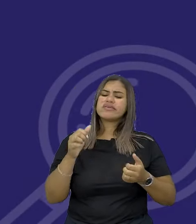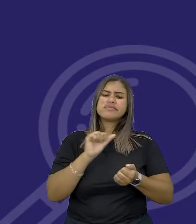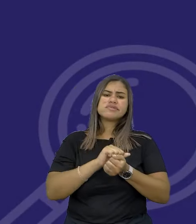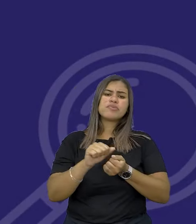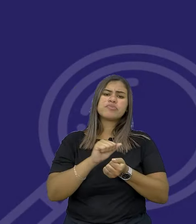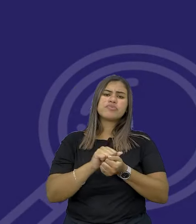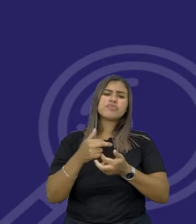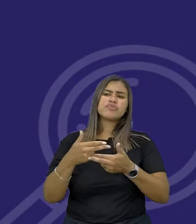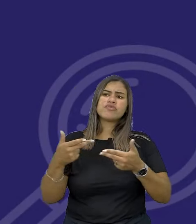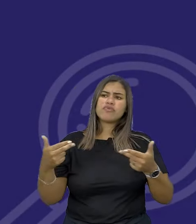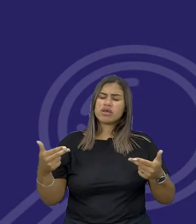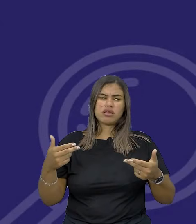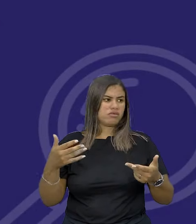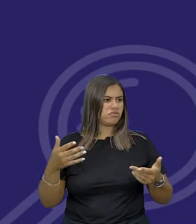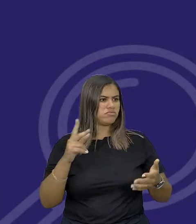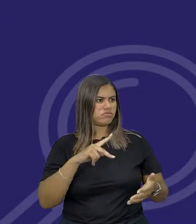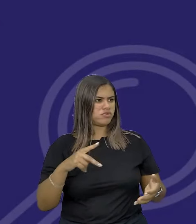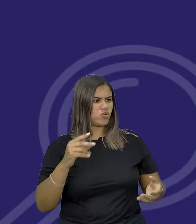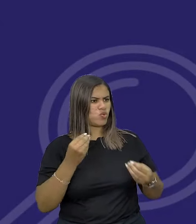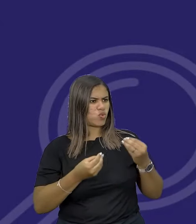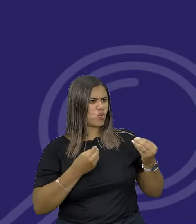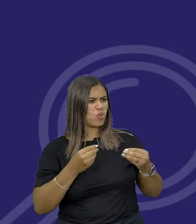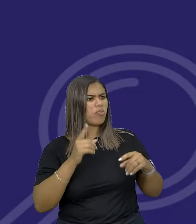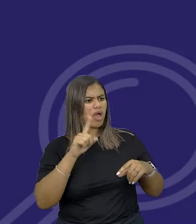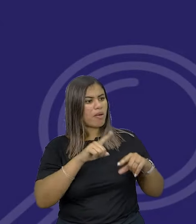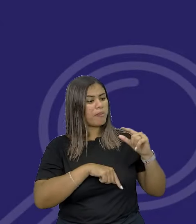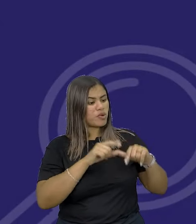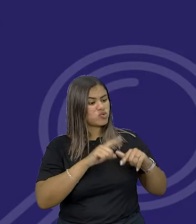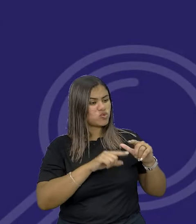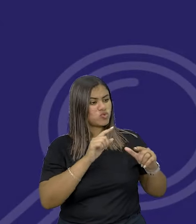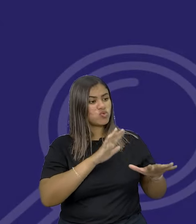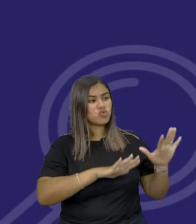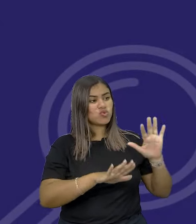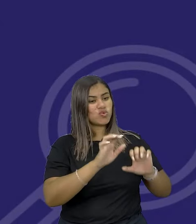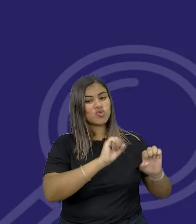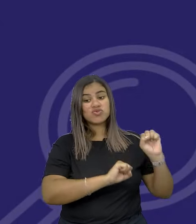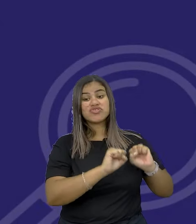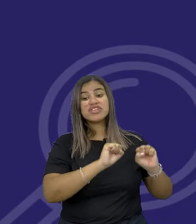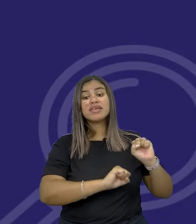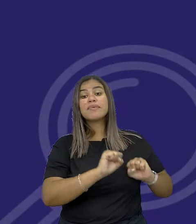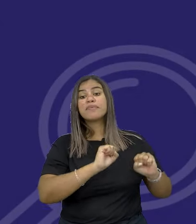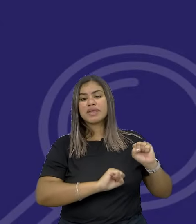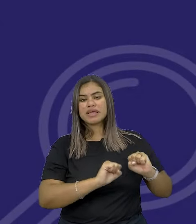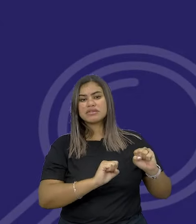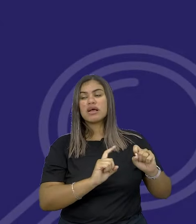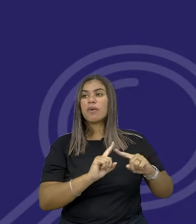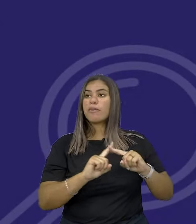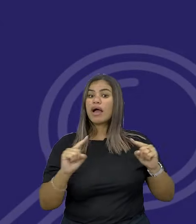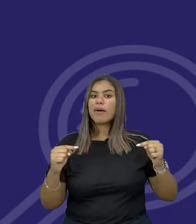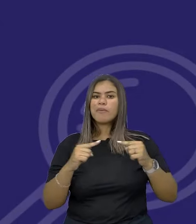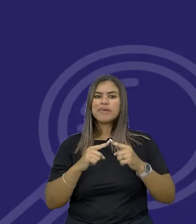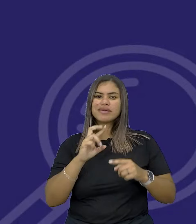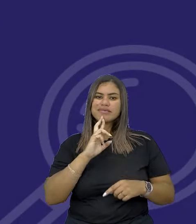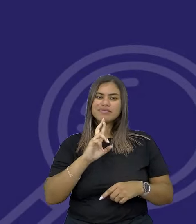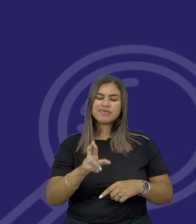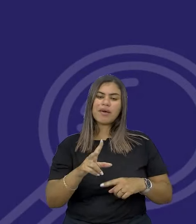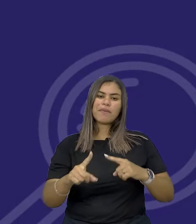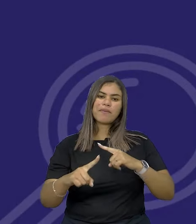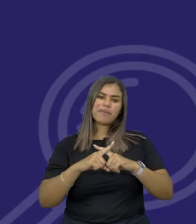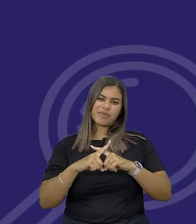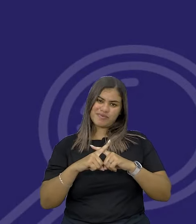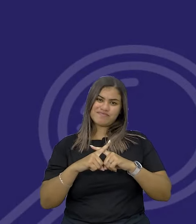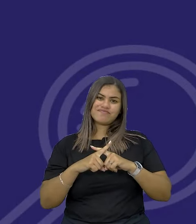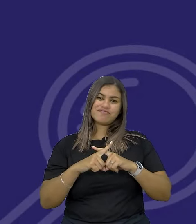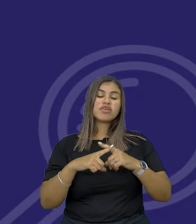porque... Professor, mas como? É produto de limpeza. E, na verdade, ele estava falando do quê? De um resultado de uma multiplicação. Então,